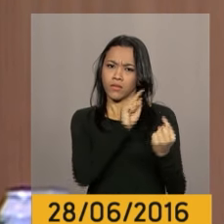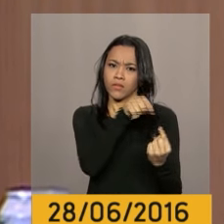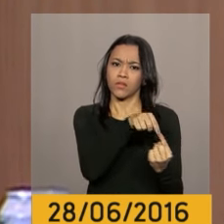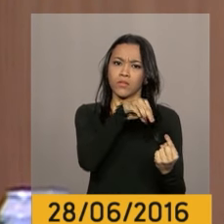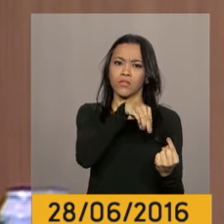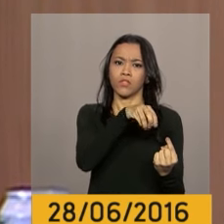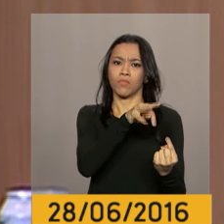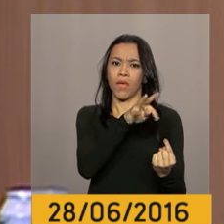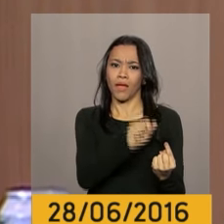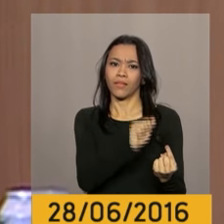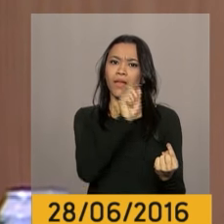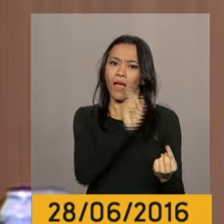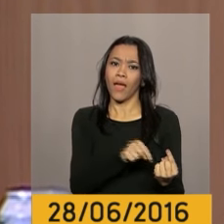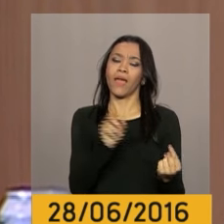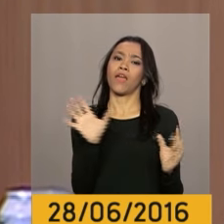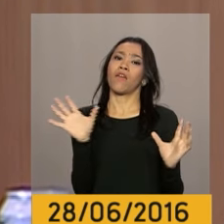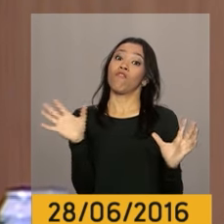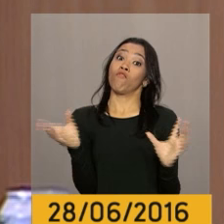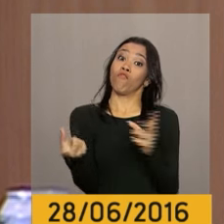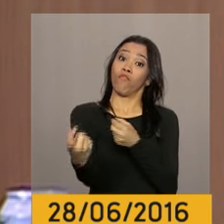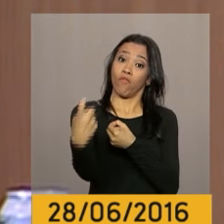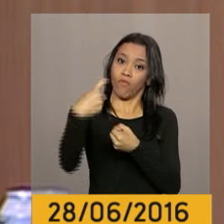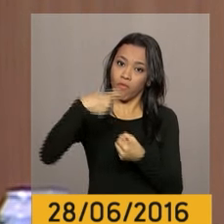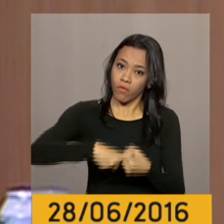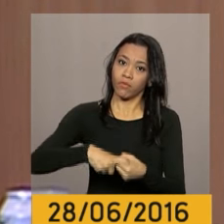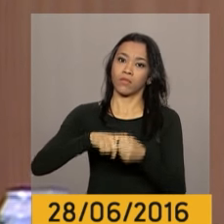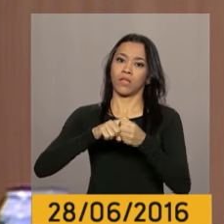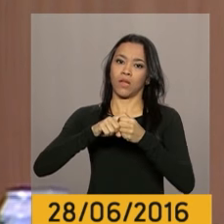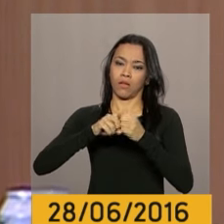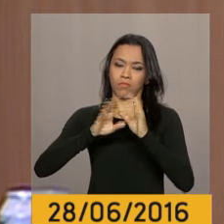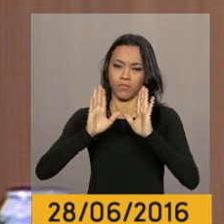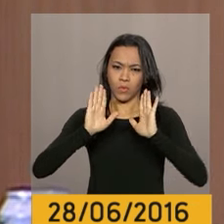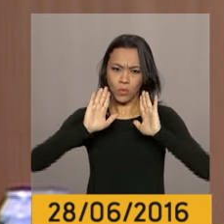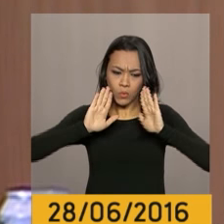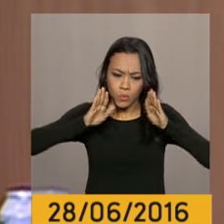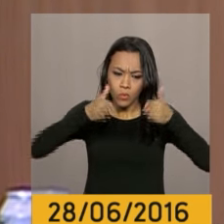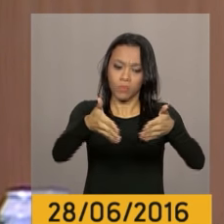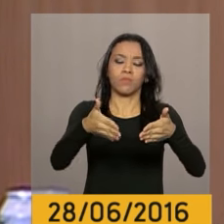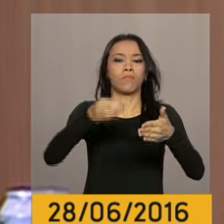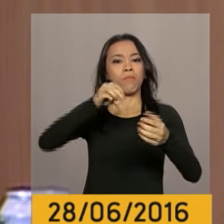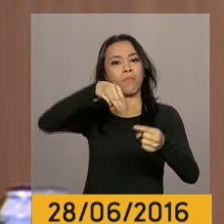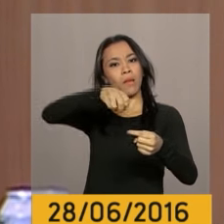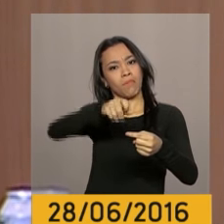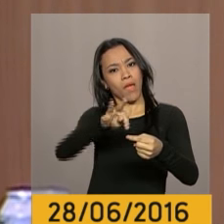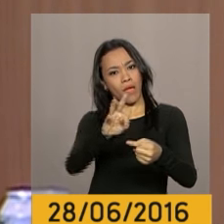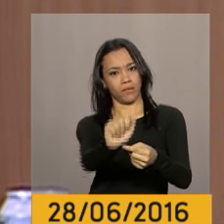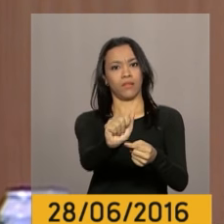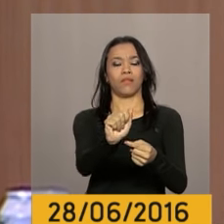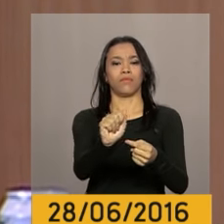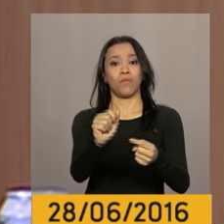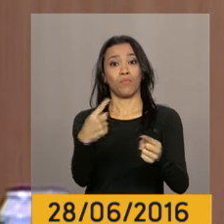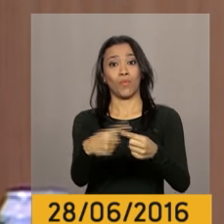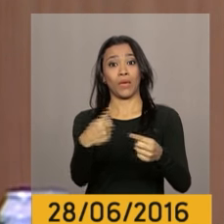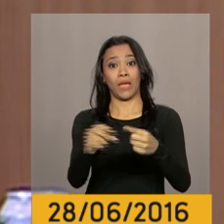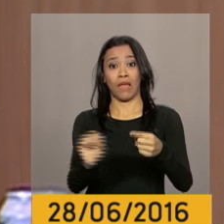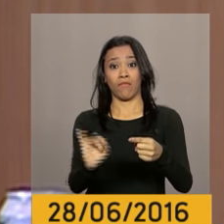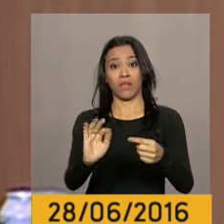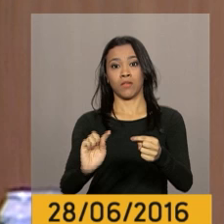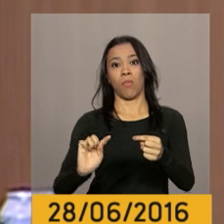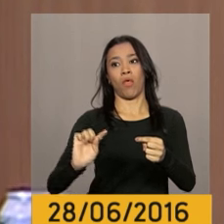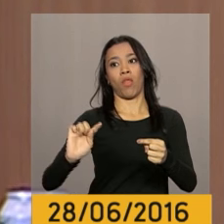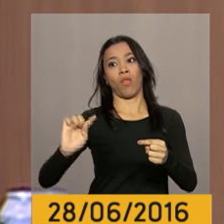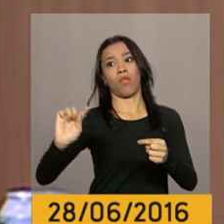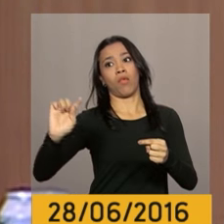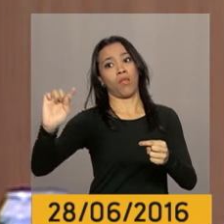fazer a convergência de volta para o centro da meta. Mas em que horizonte? Tem que ser um horizonte não